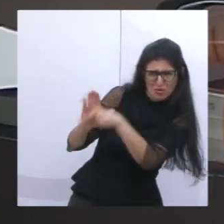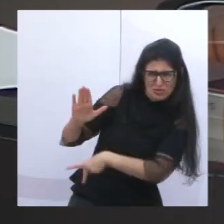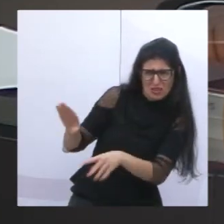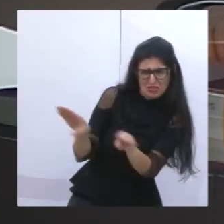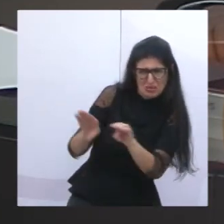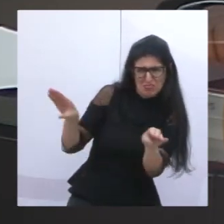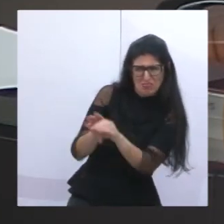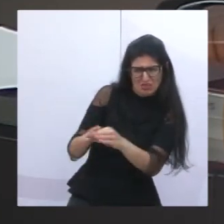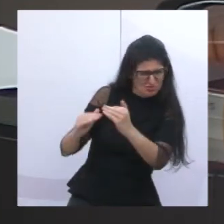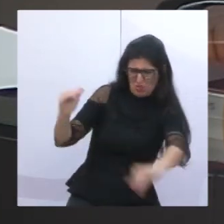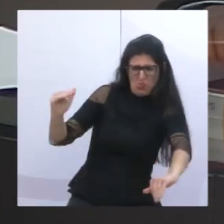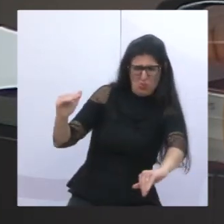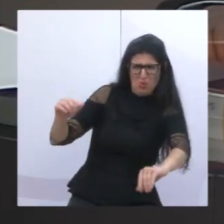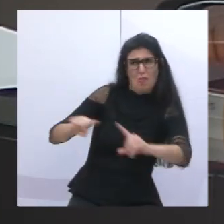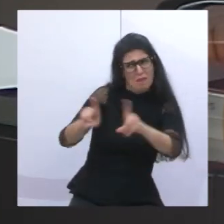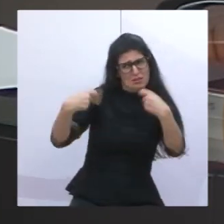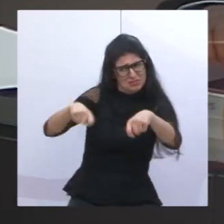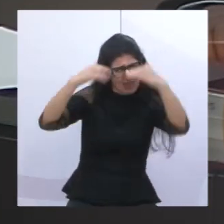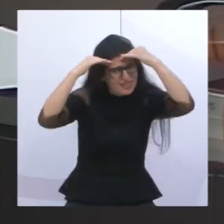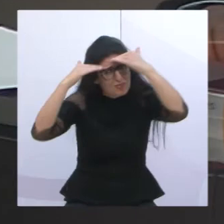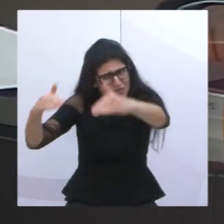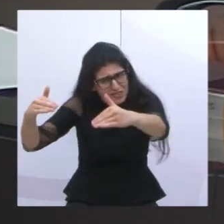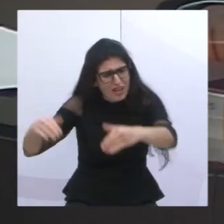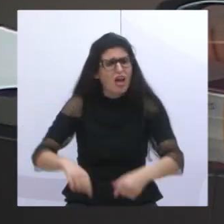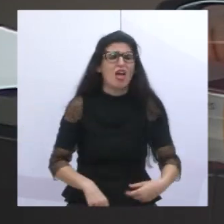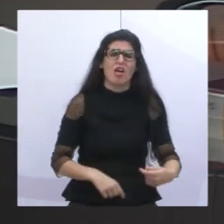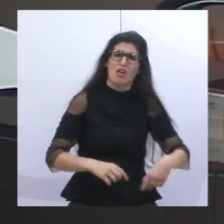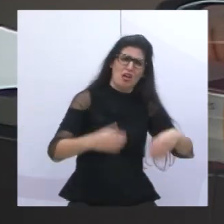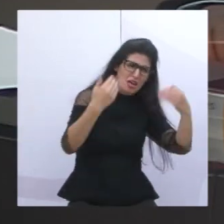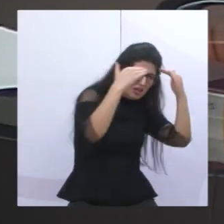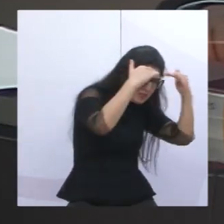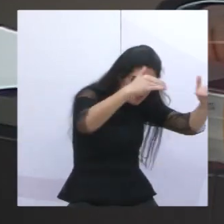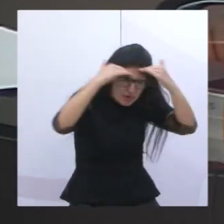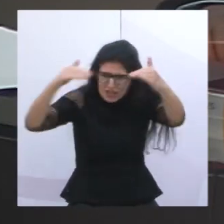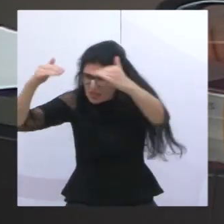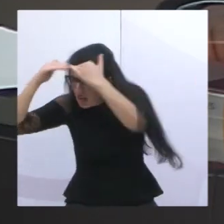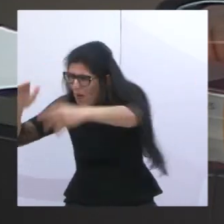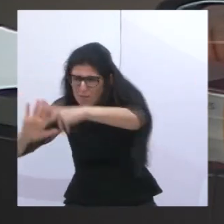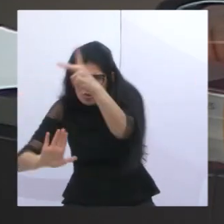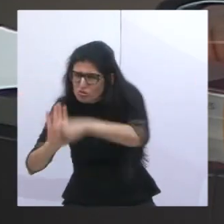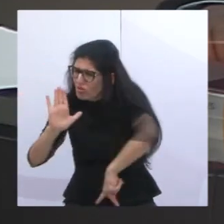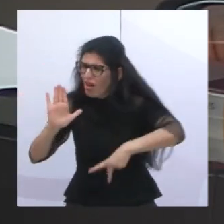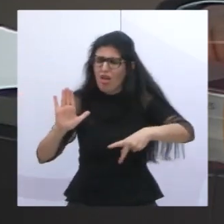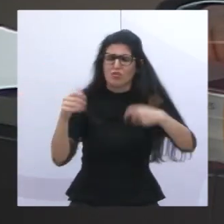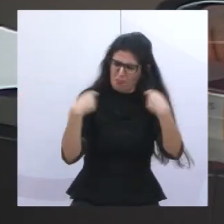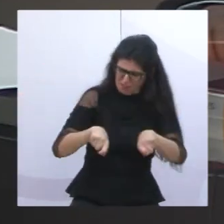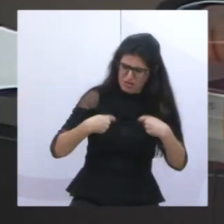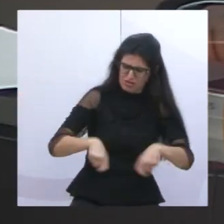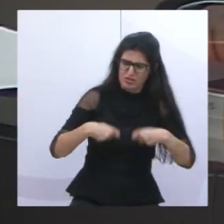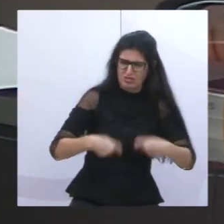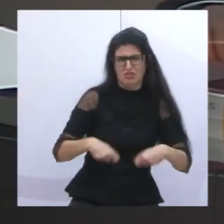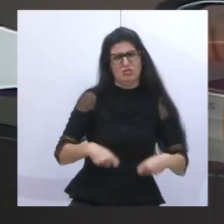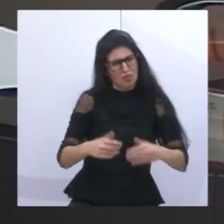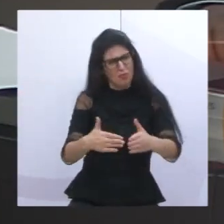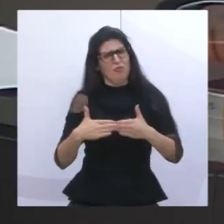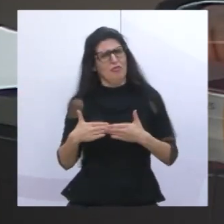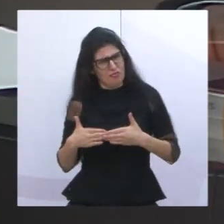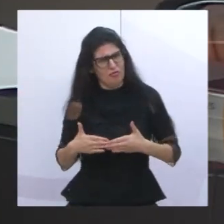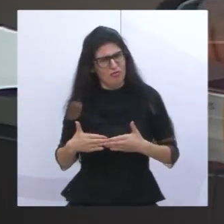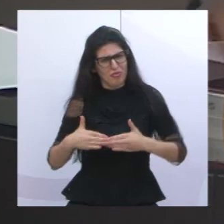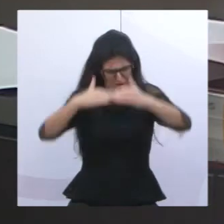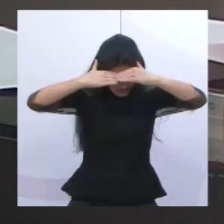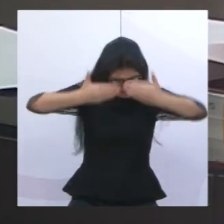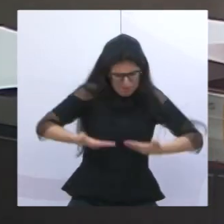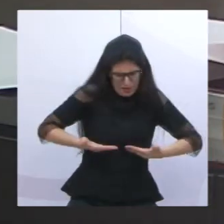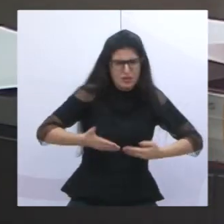a gente tem que respeitar o projeto de cada um, assim como eu respeito o projeto de todos. Acho que qualquer um tem condições de colocar os projetos. A gente também gostaria de ter um respeito pelo